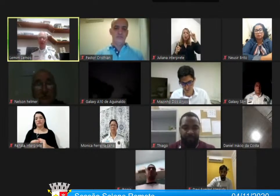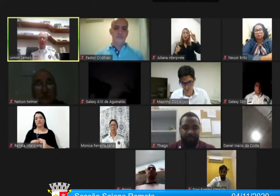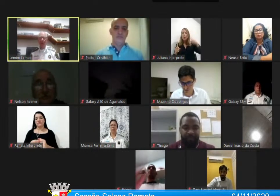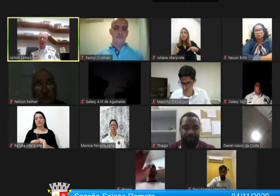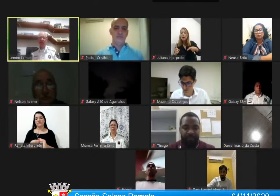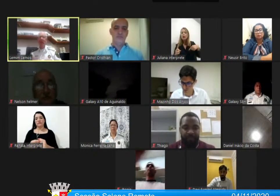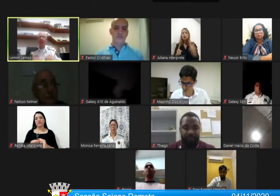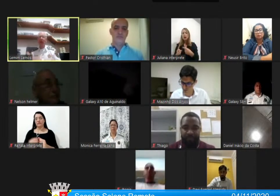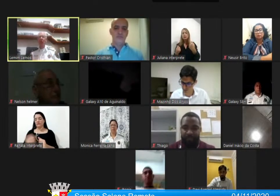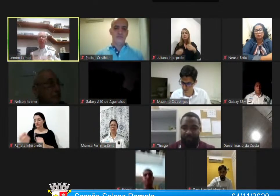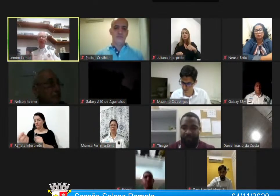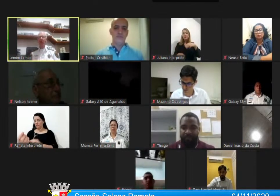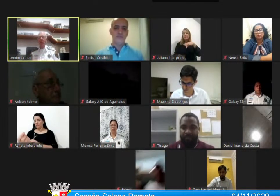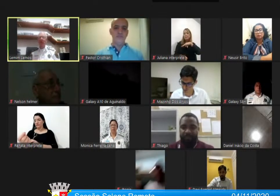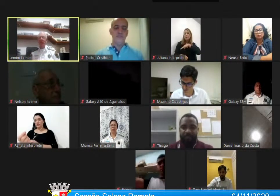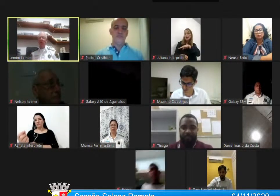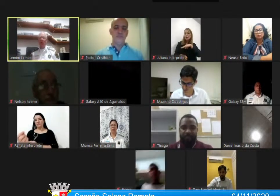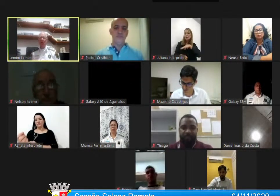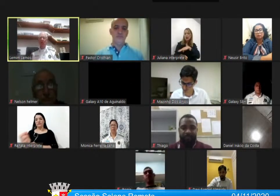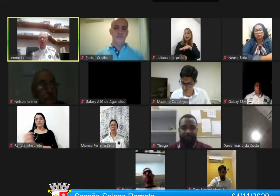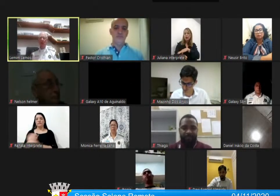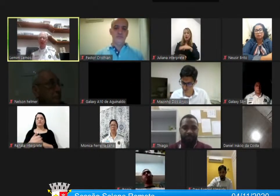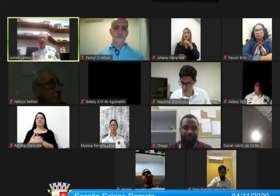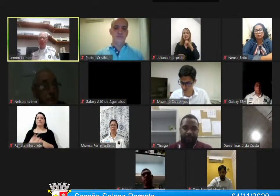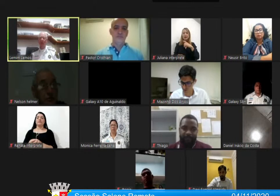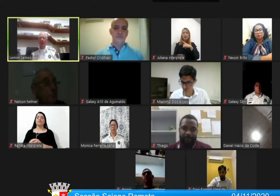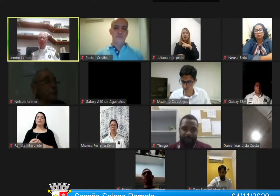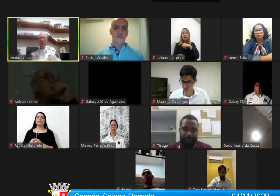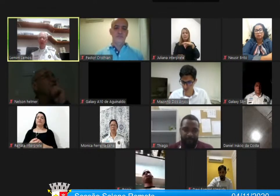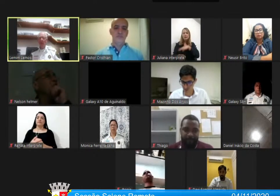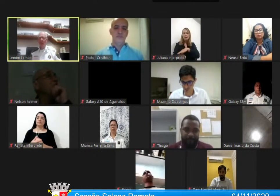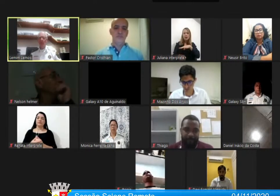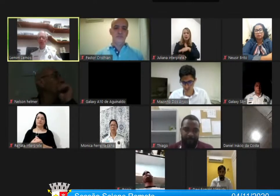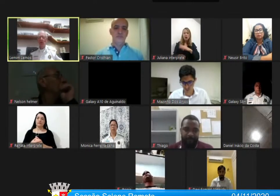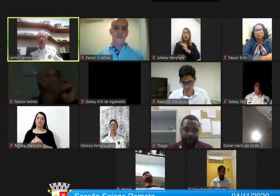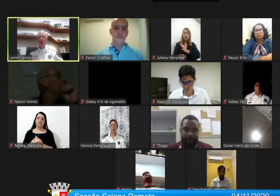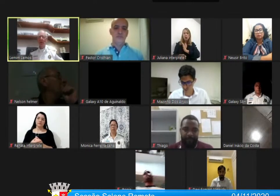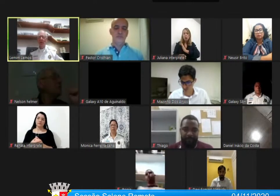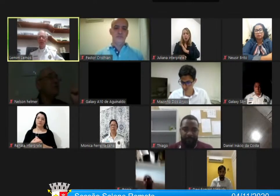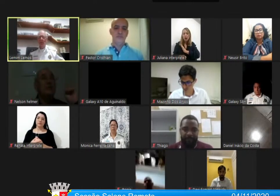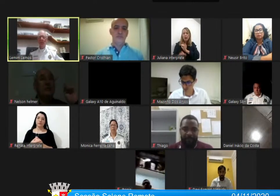misericórdia, porque se tivermos mais misericórdia no coração, menos